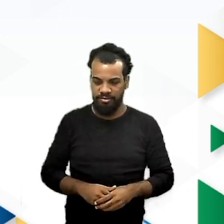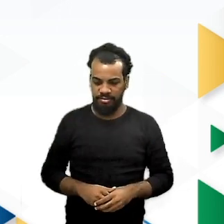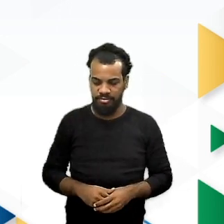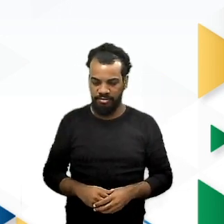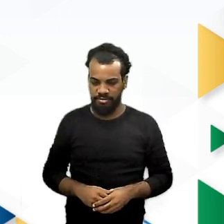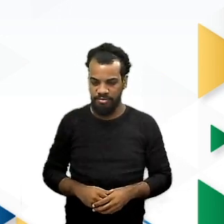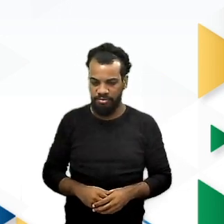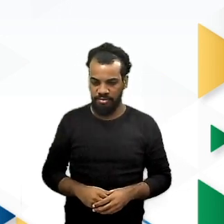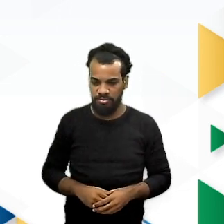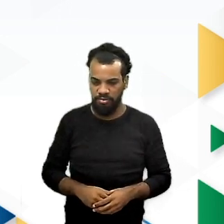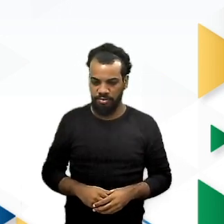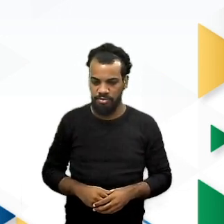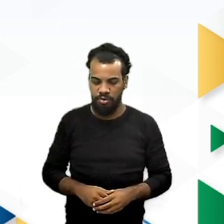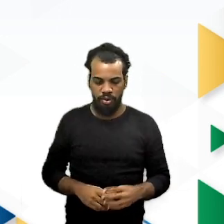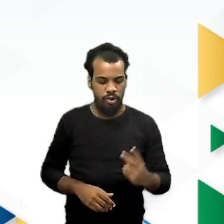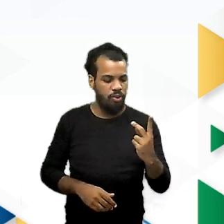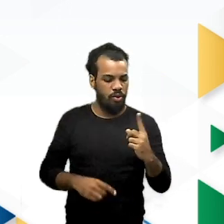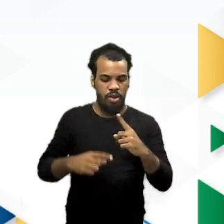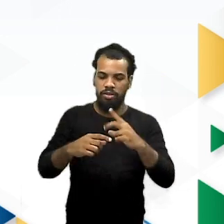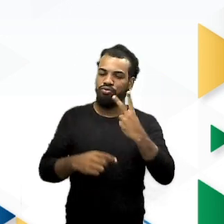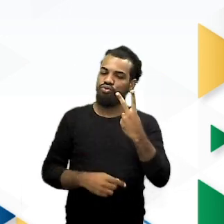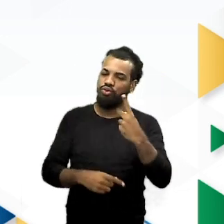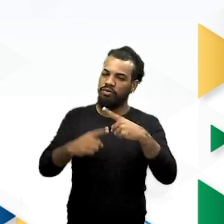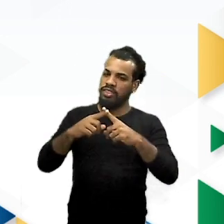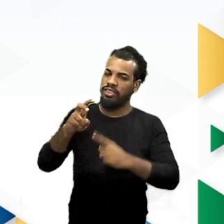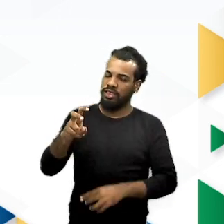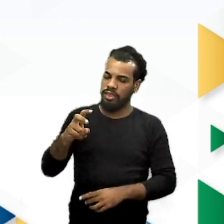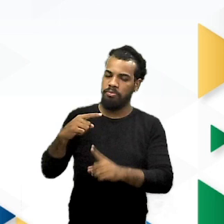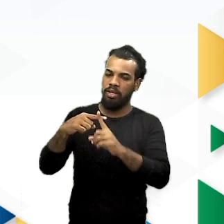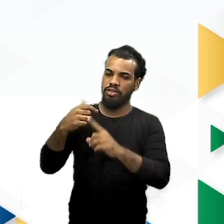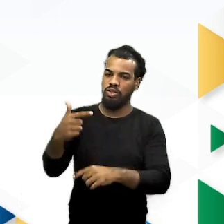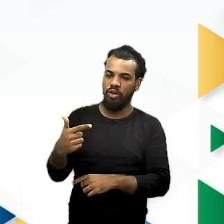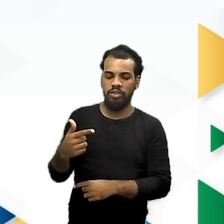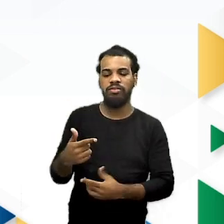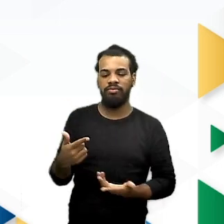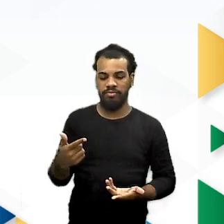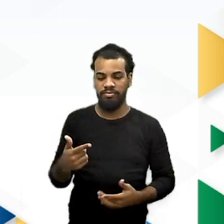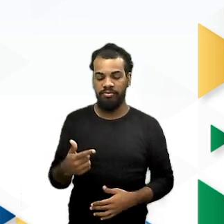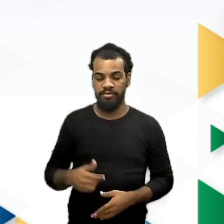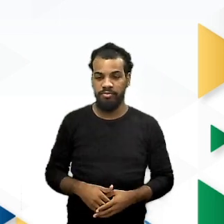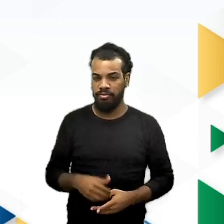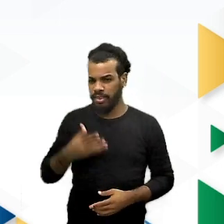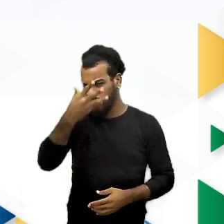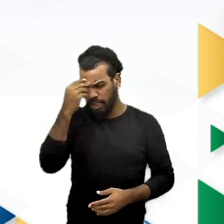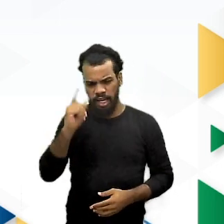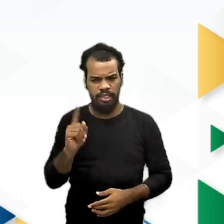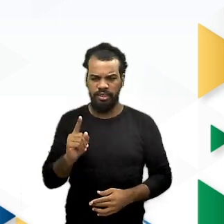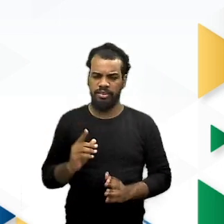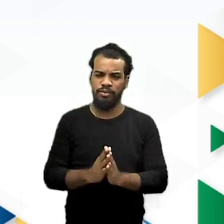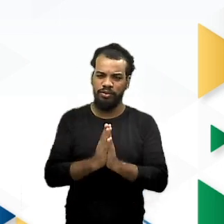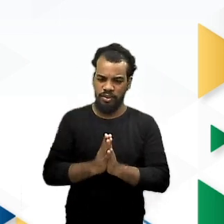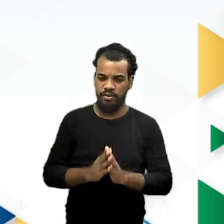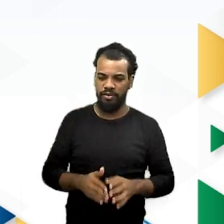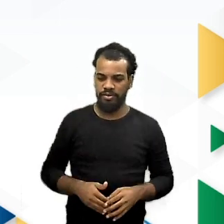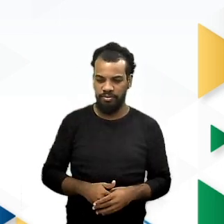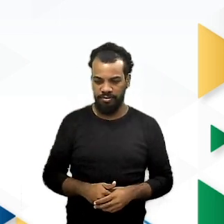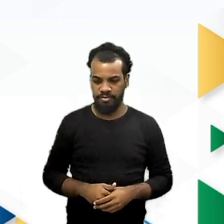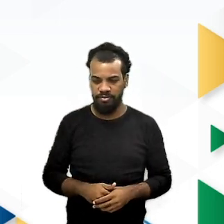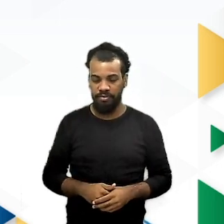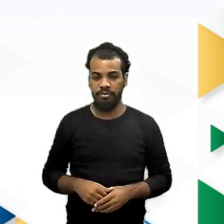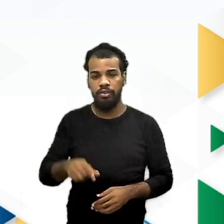Então, 2 vezes 5 mais 12 vezes 5 menos 1. Por favor, não esquece. Qual é o erro de vocês? É